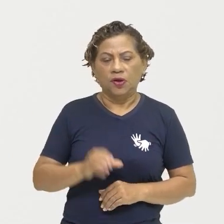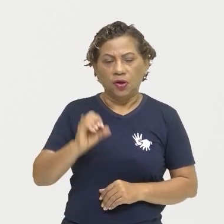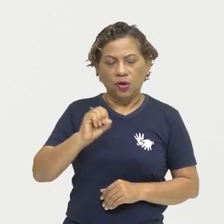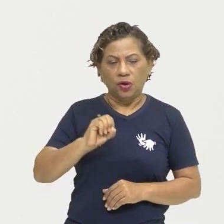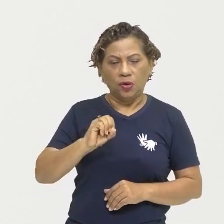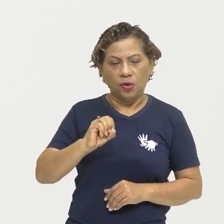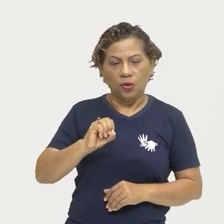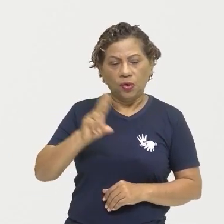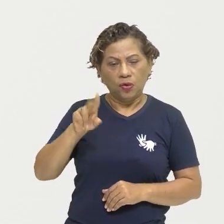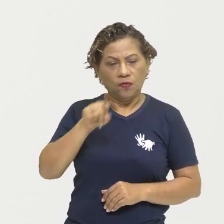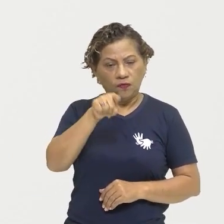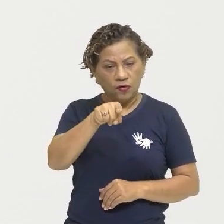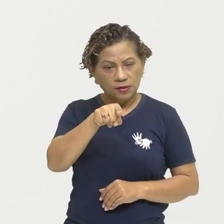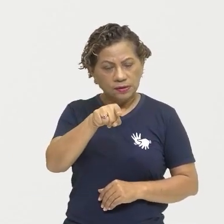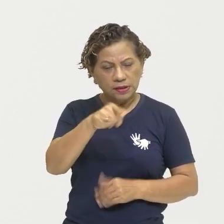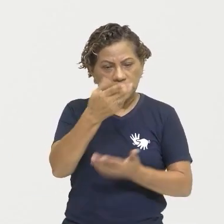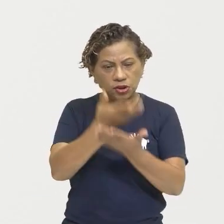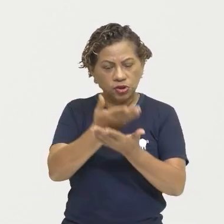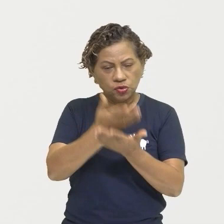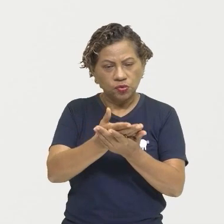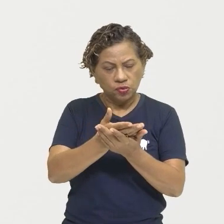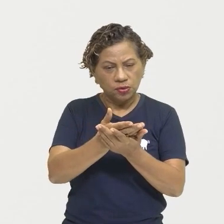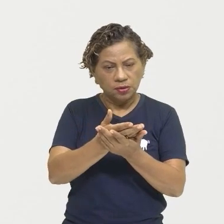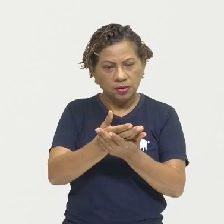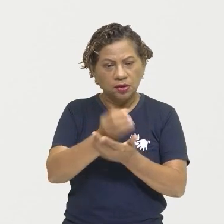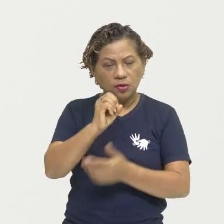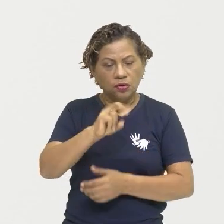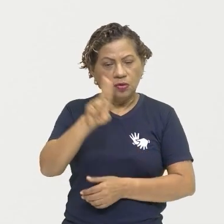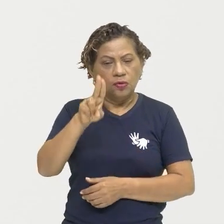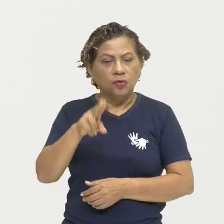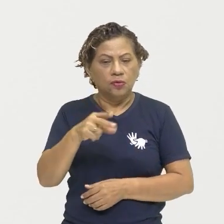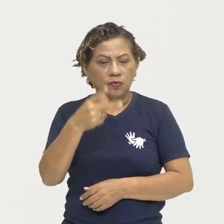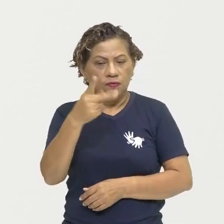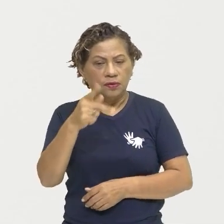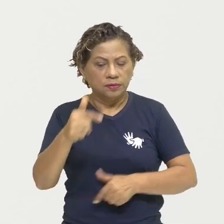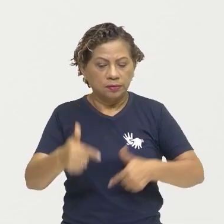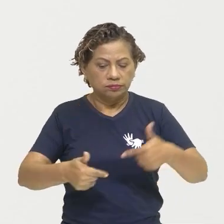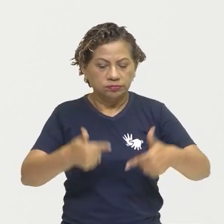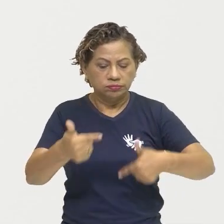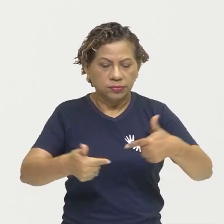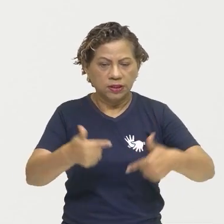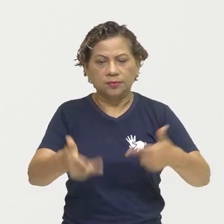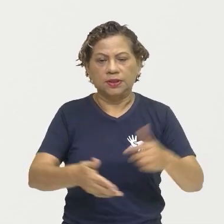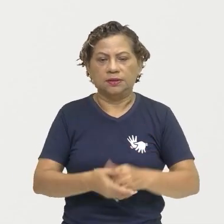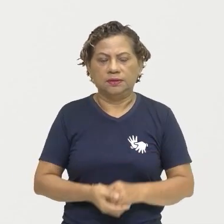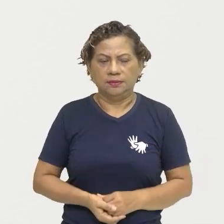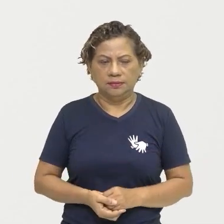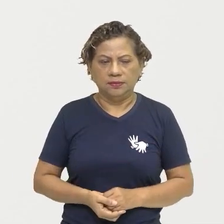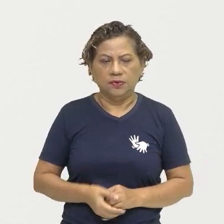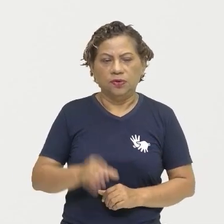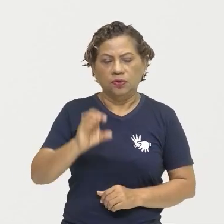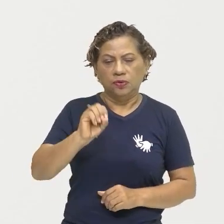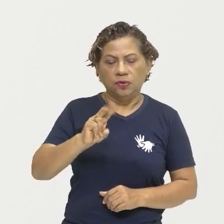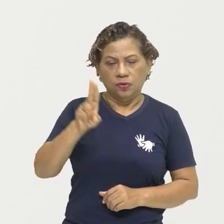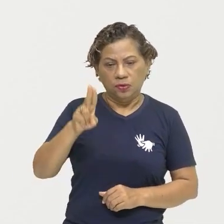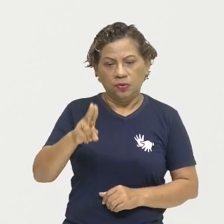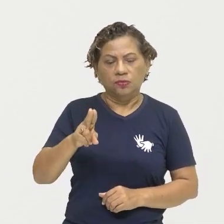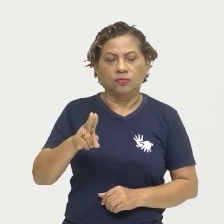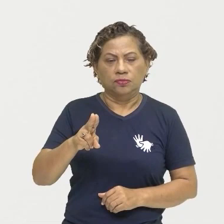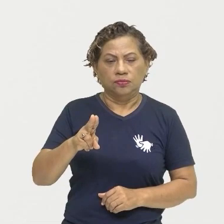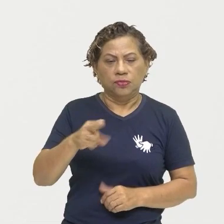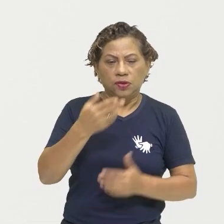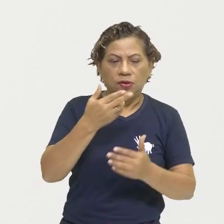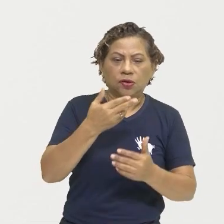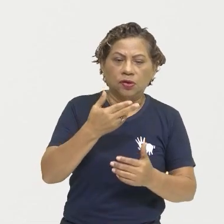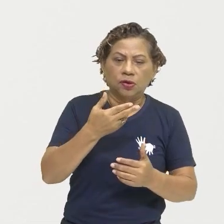estuda, ou você trabalha. Aqui qual é a ideia que eu tenho? Eu tenho a ideia de exclusão. Ou eu estudo, ou eu faço